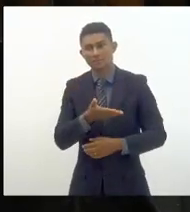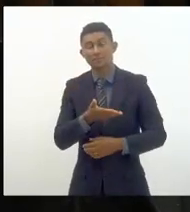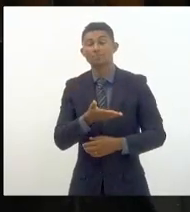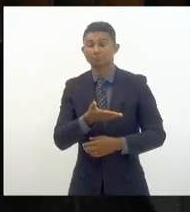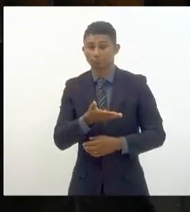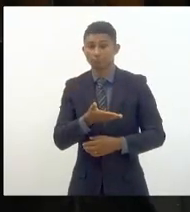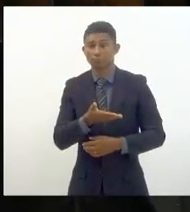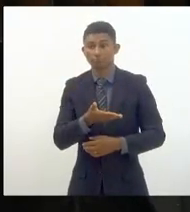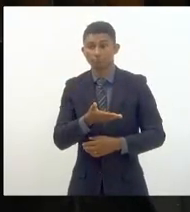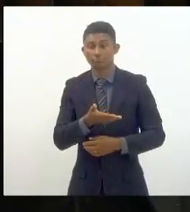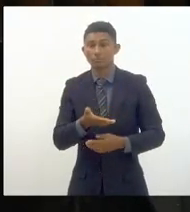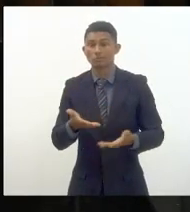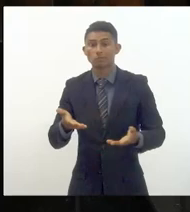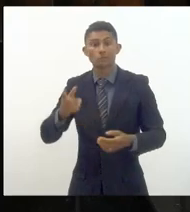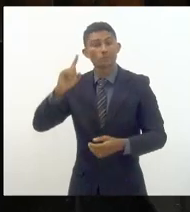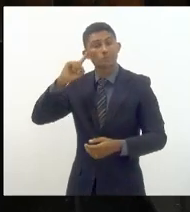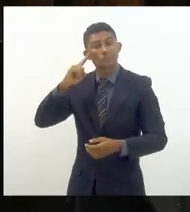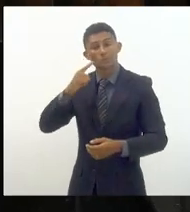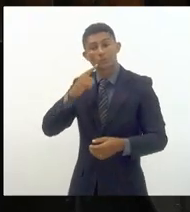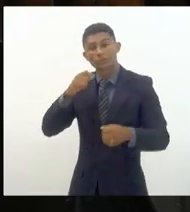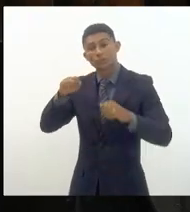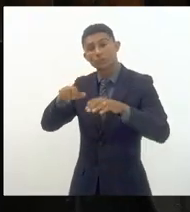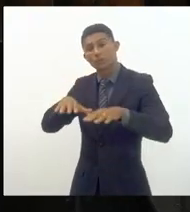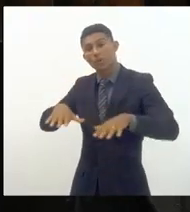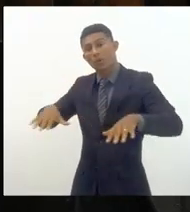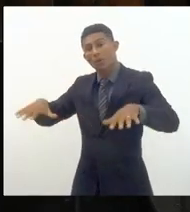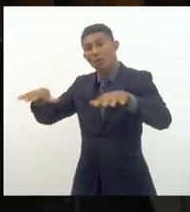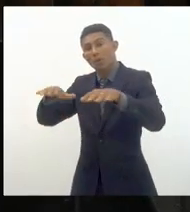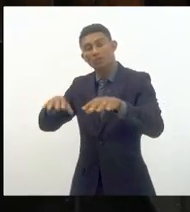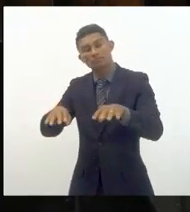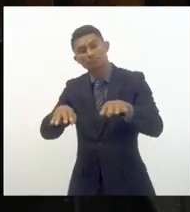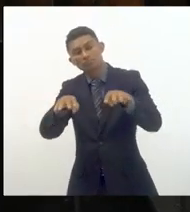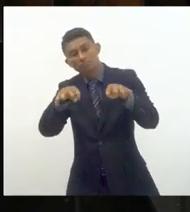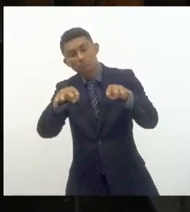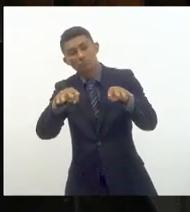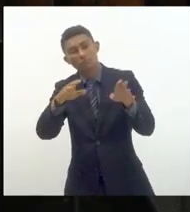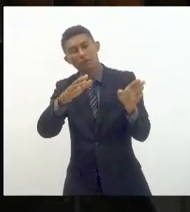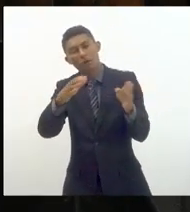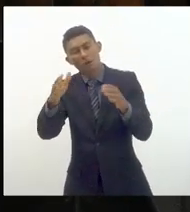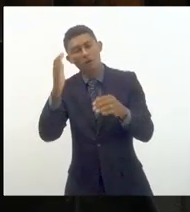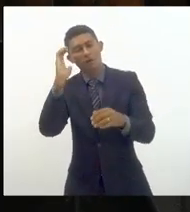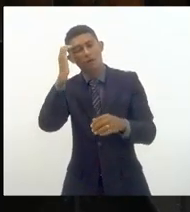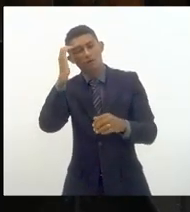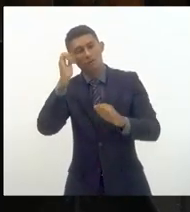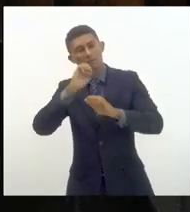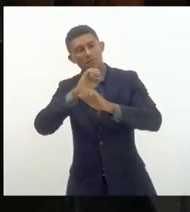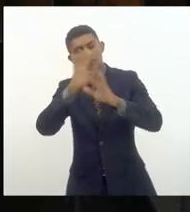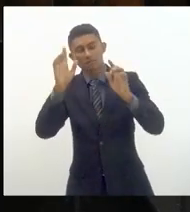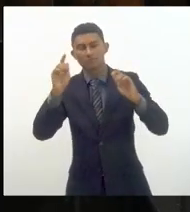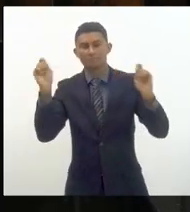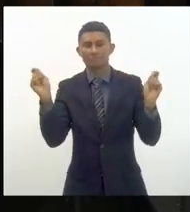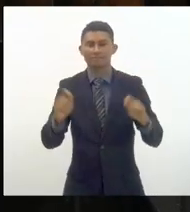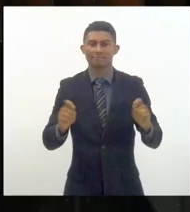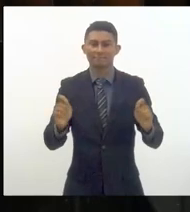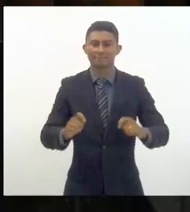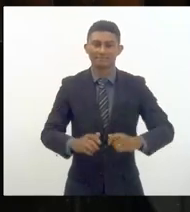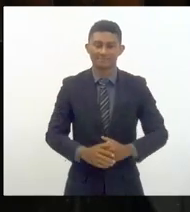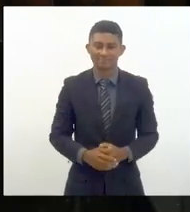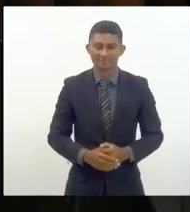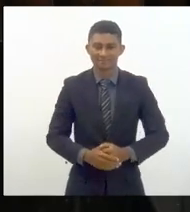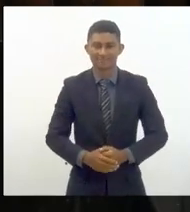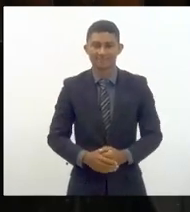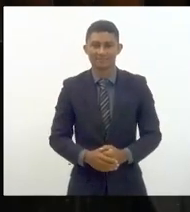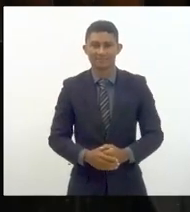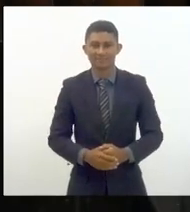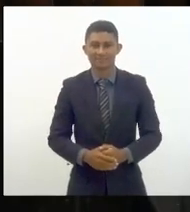libras que leva a nossa voz aos deficientes auditivos